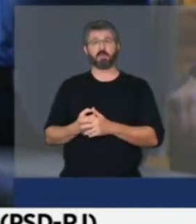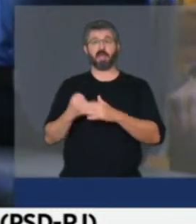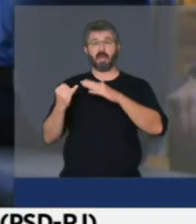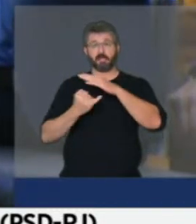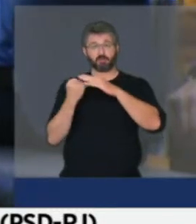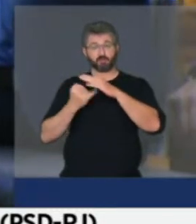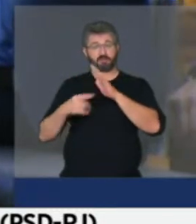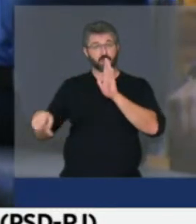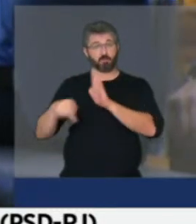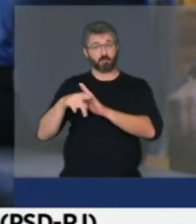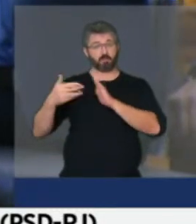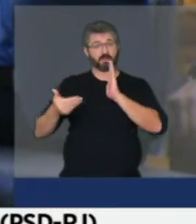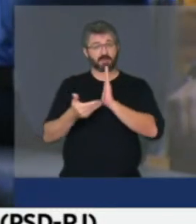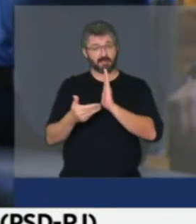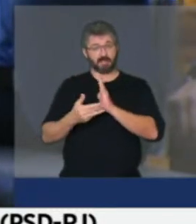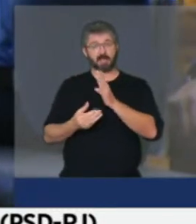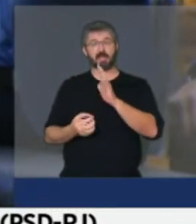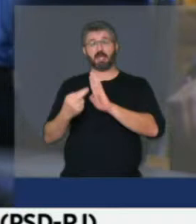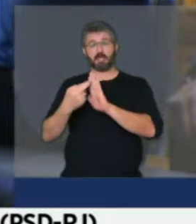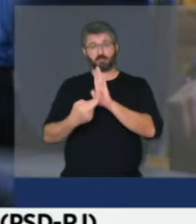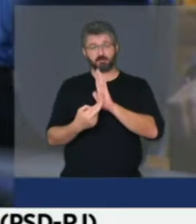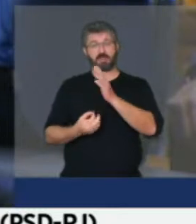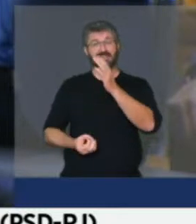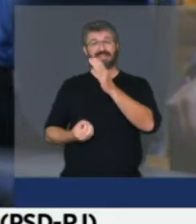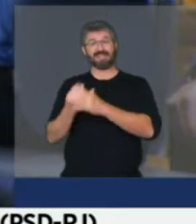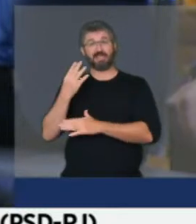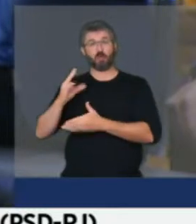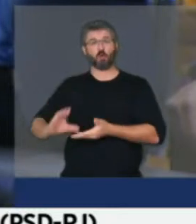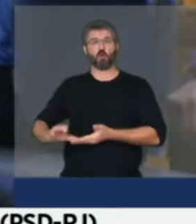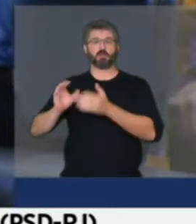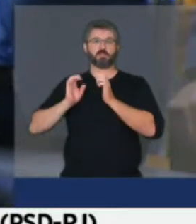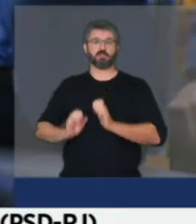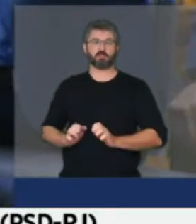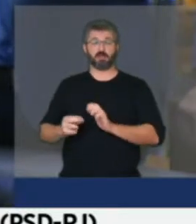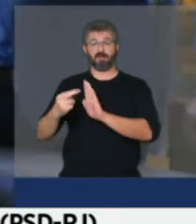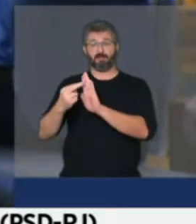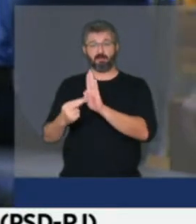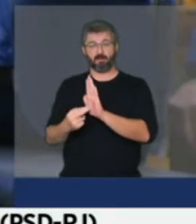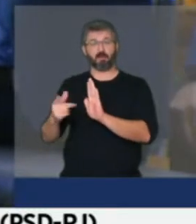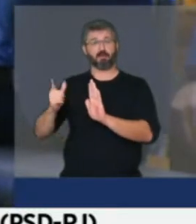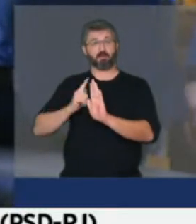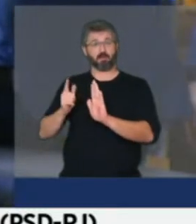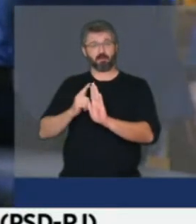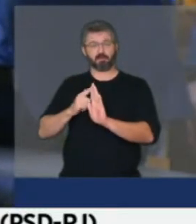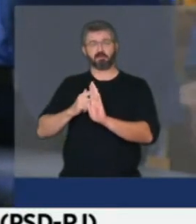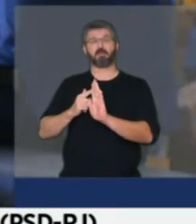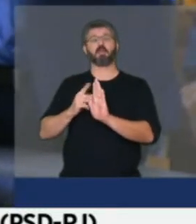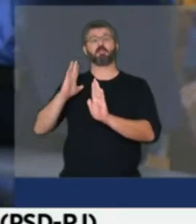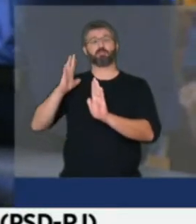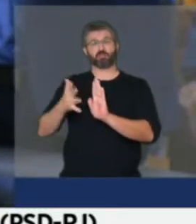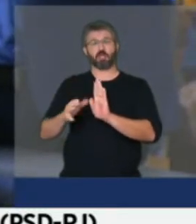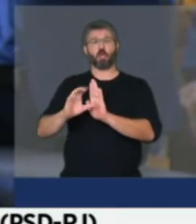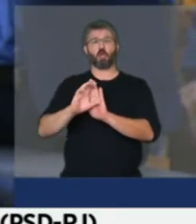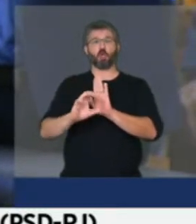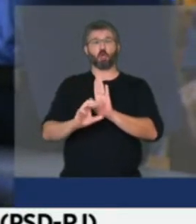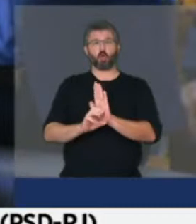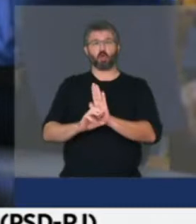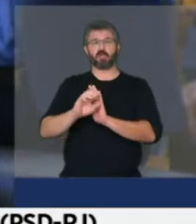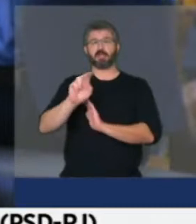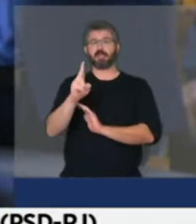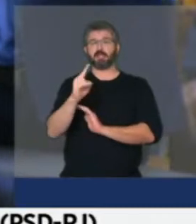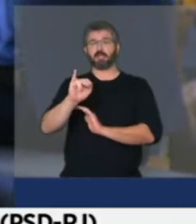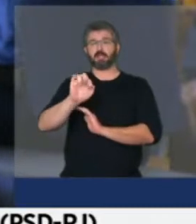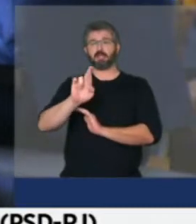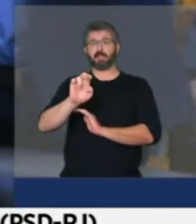órgão criado pelo regimento interno da Câmara e cujo regramento se encontra disciplinado em código de hierarquia